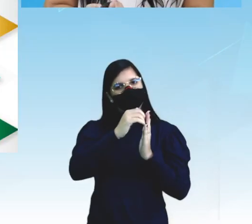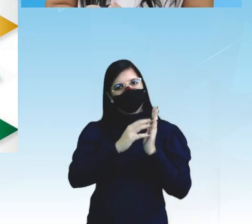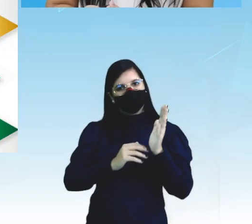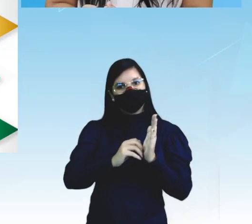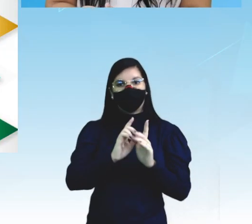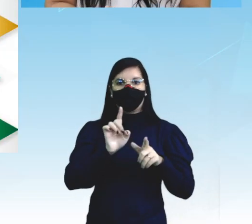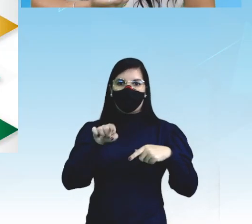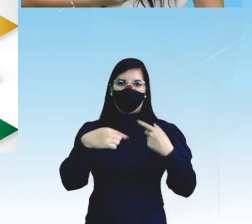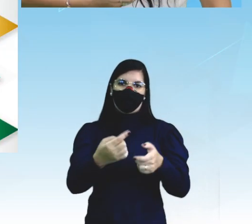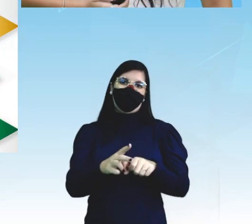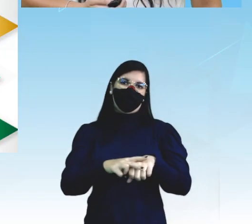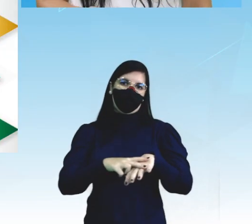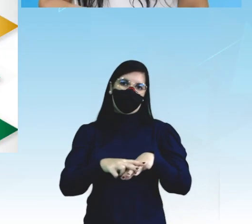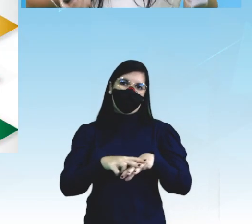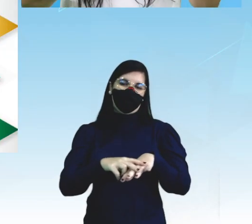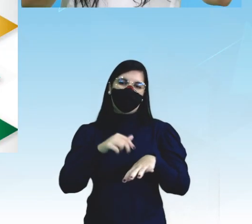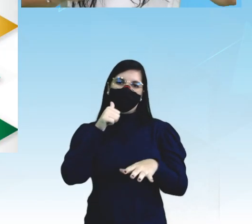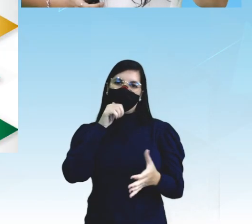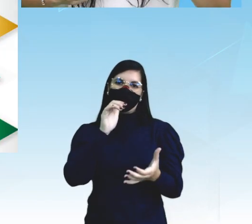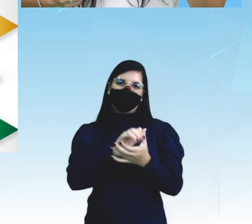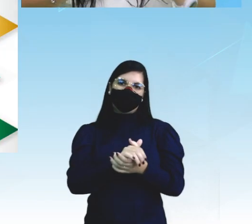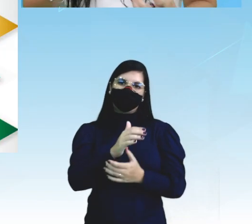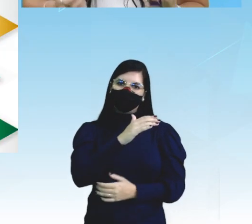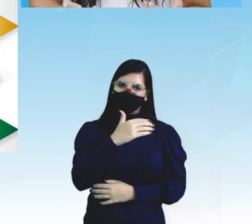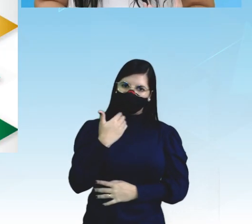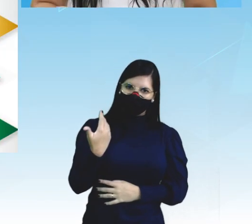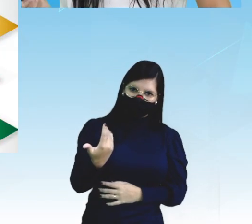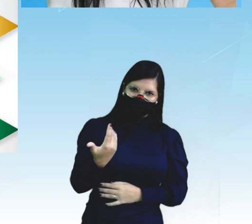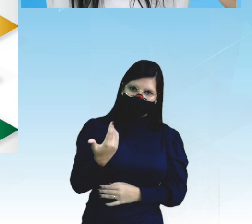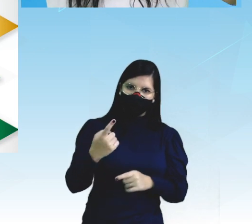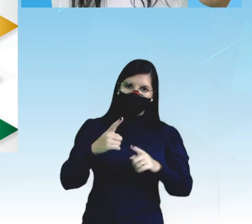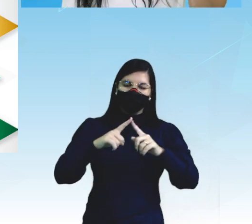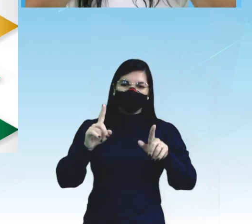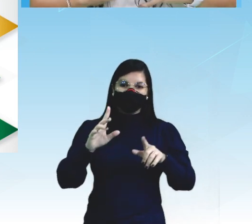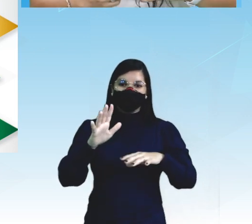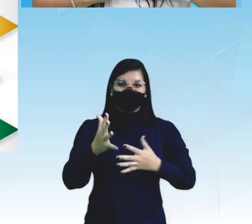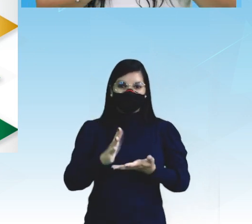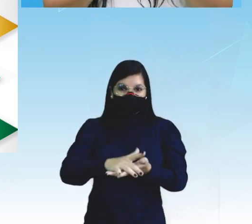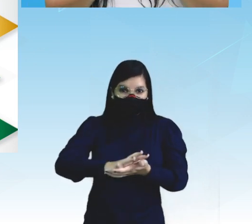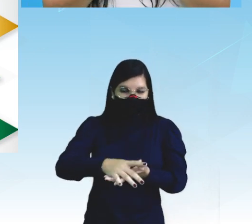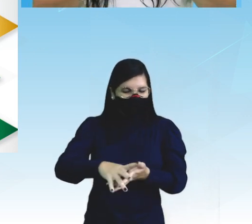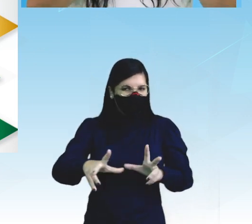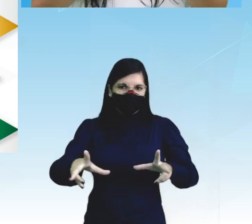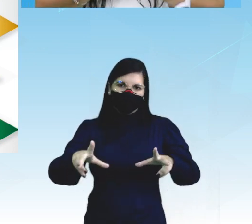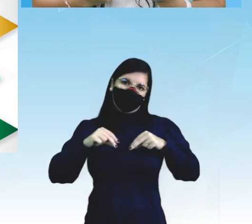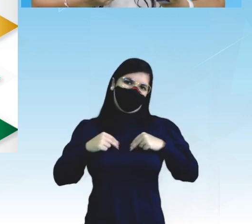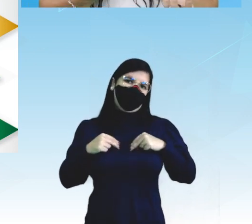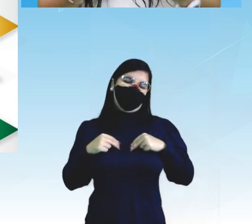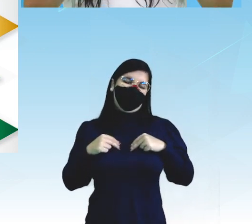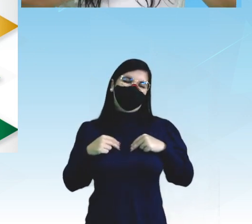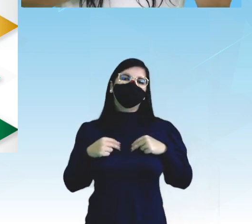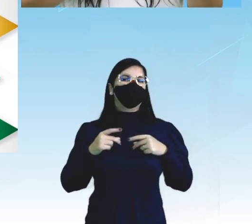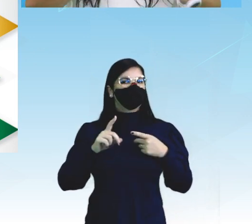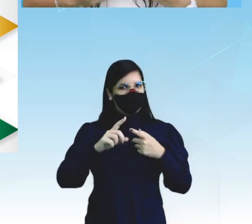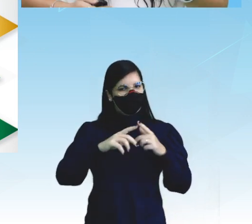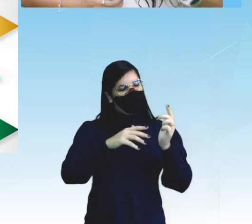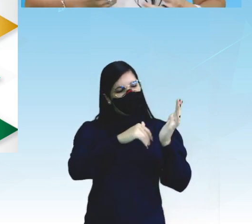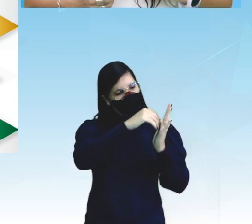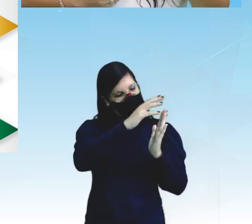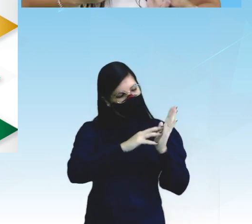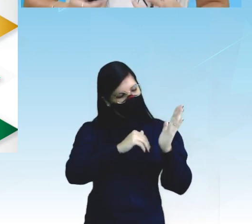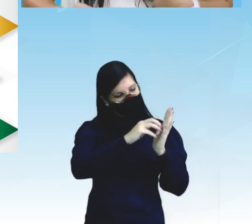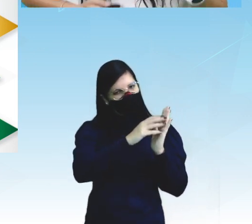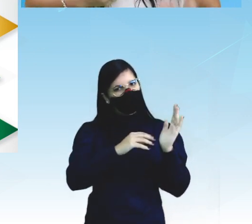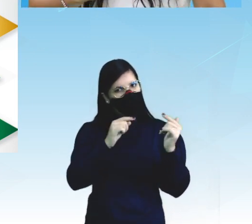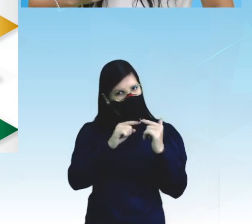que ele ficou viúvo, né, quando ele perdeu a esposa, mas o samba não saiu dele. Então, até nas próprias pinturas estava retratado um pouco